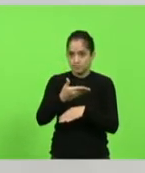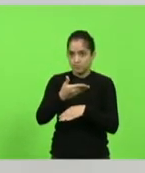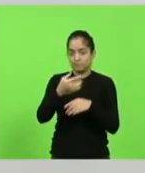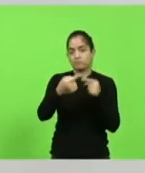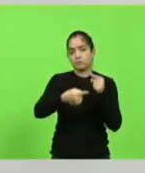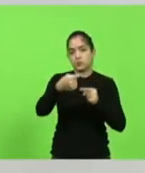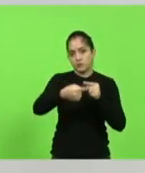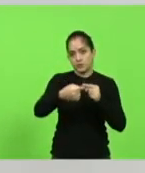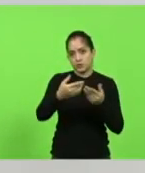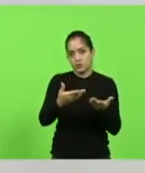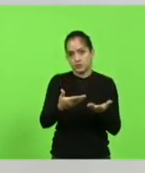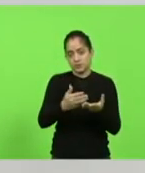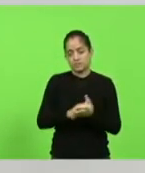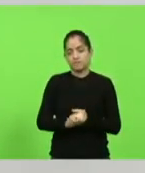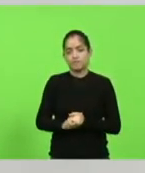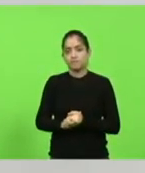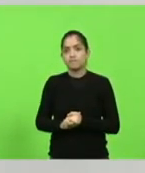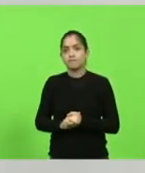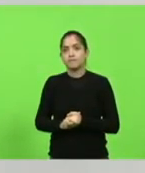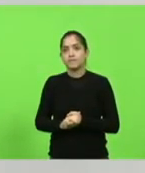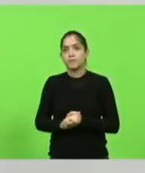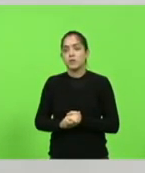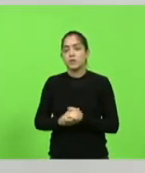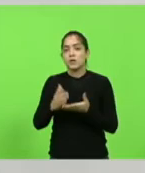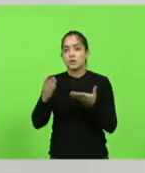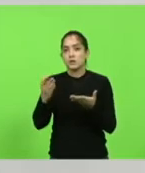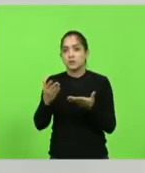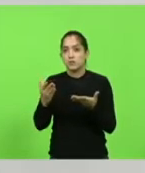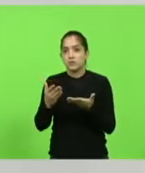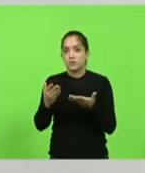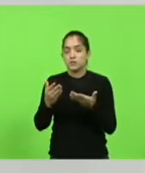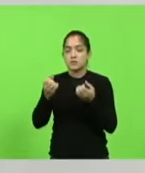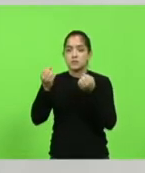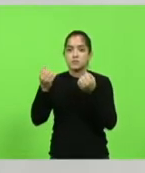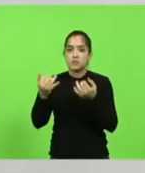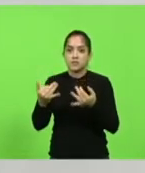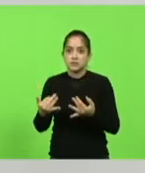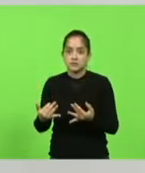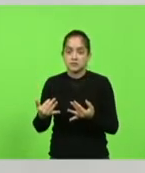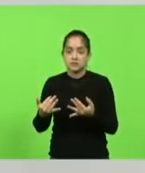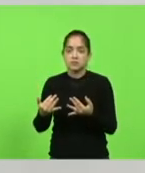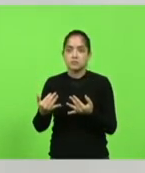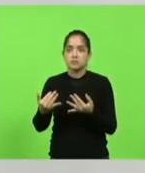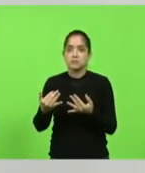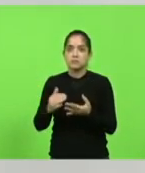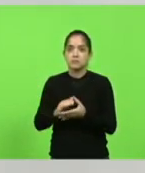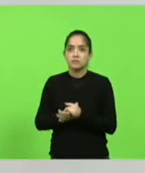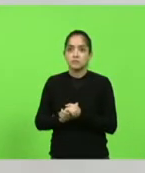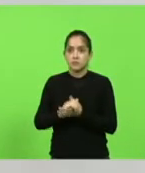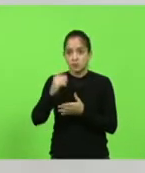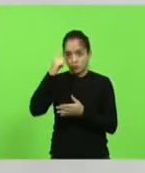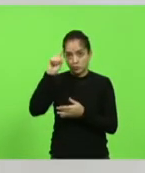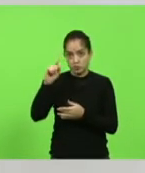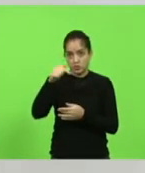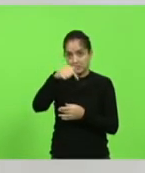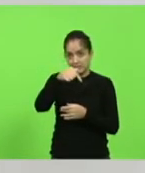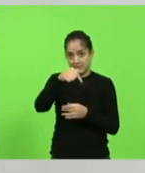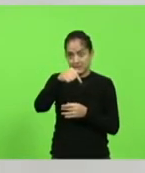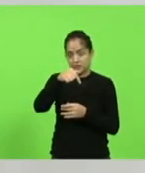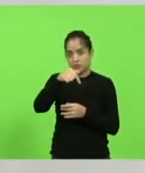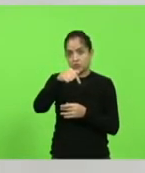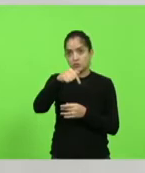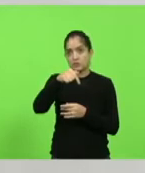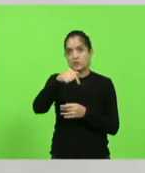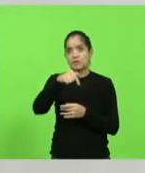políticas. E faço essa referência por conta que, no dia 7, nós tivemos aqui